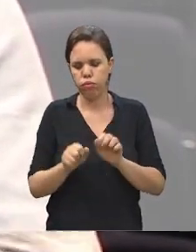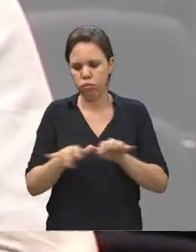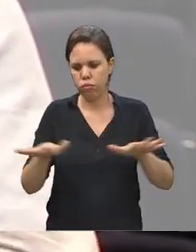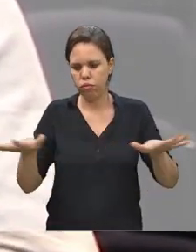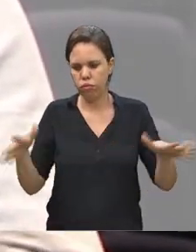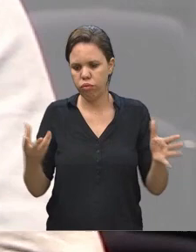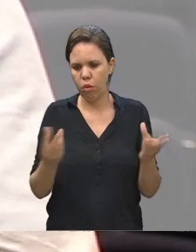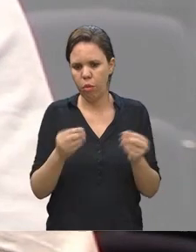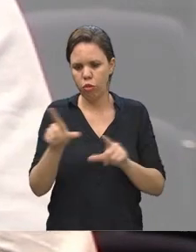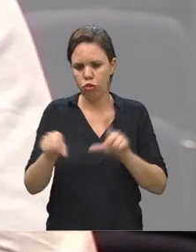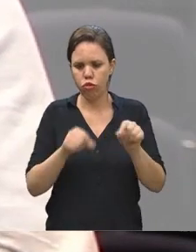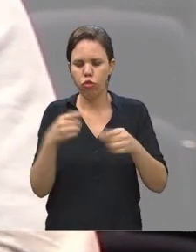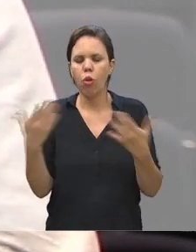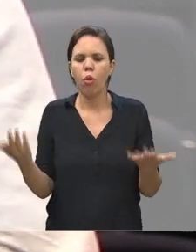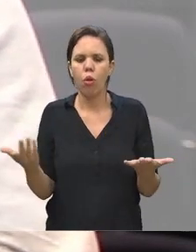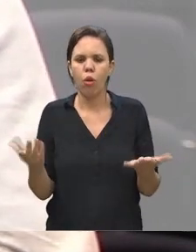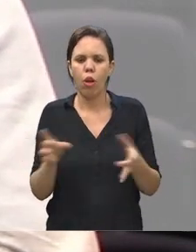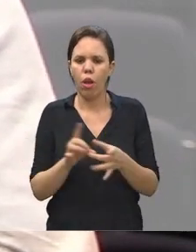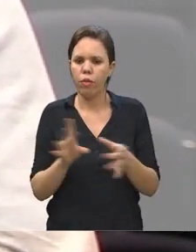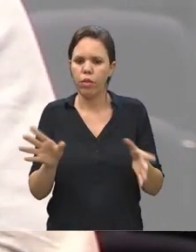amplo, muito abrangente.